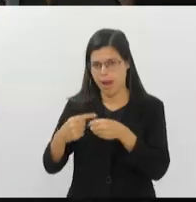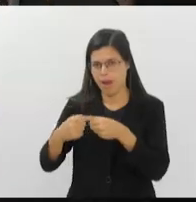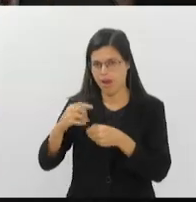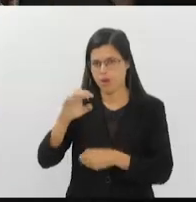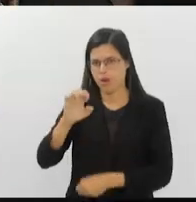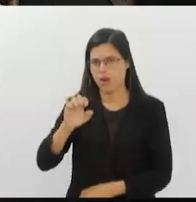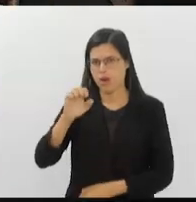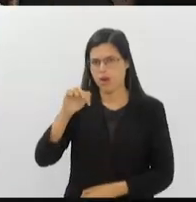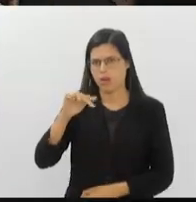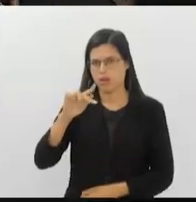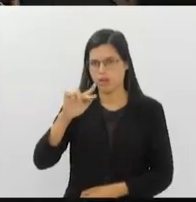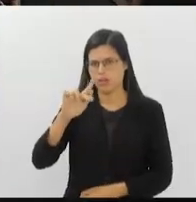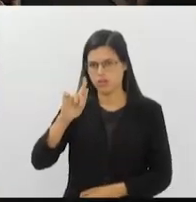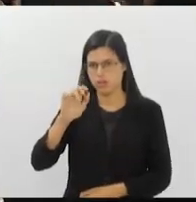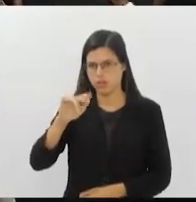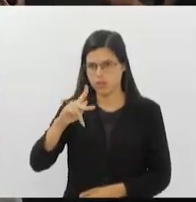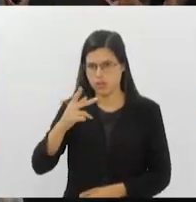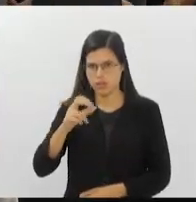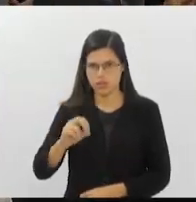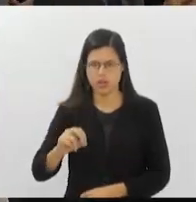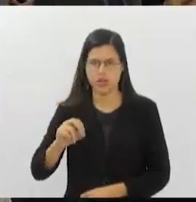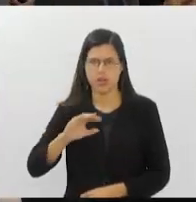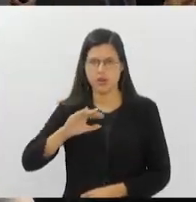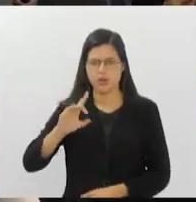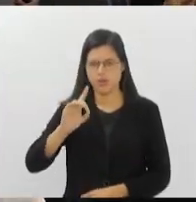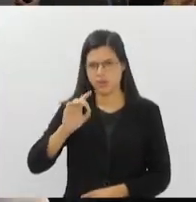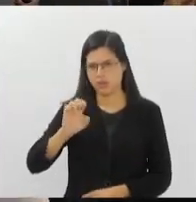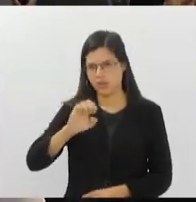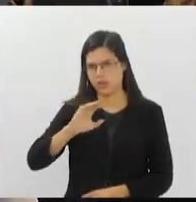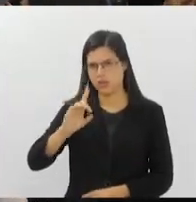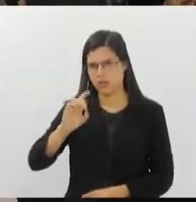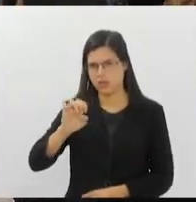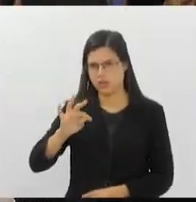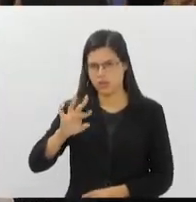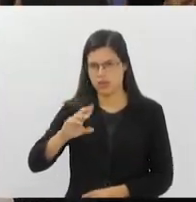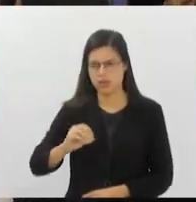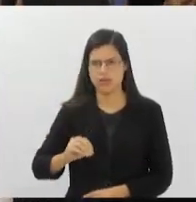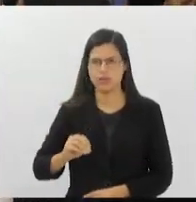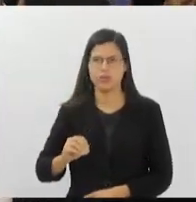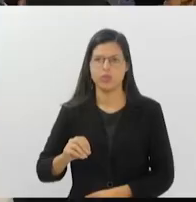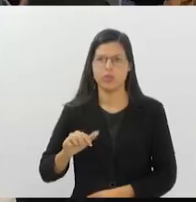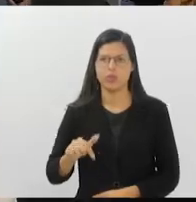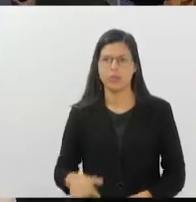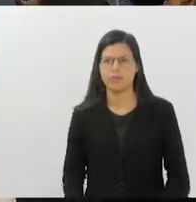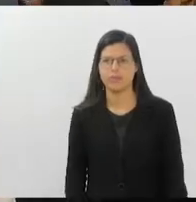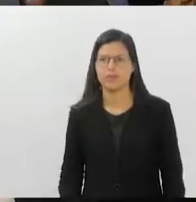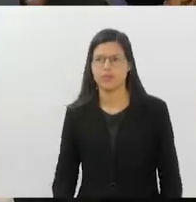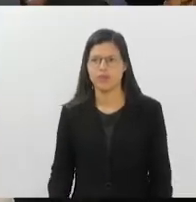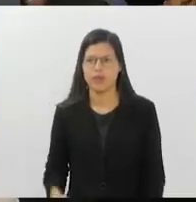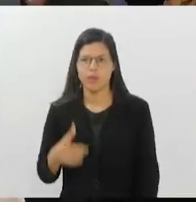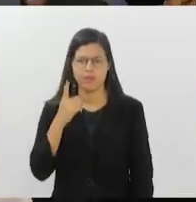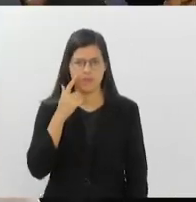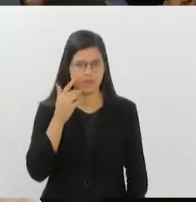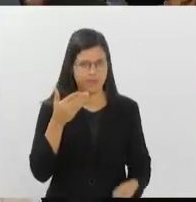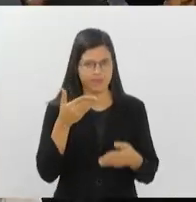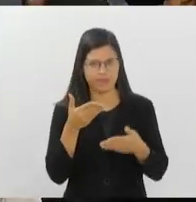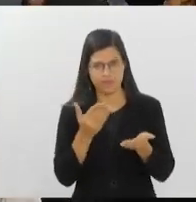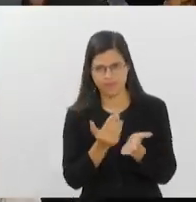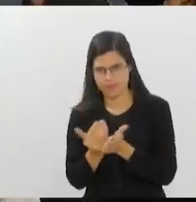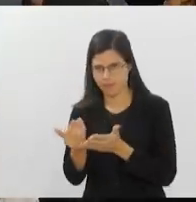hoje não é o Engenho de Dentro que vê a cidade, hoje é a cidade que vê pro Engenho de Dentro, vamos chegar assim, ó.